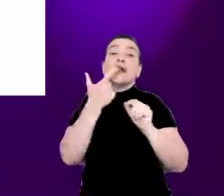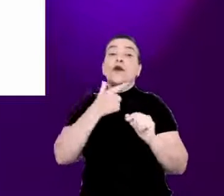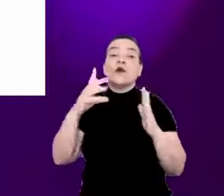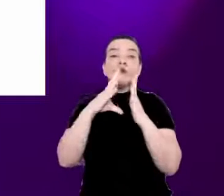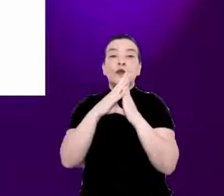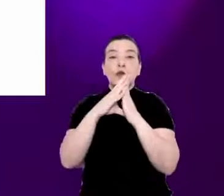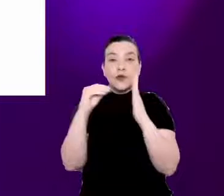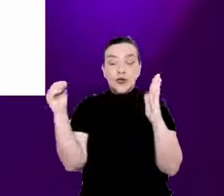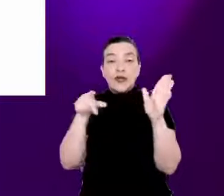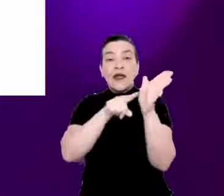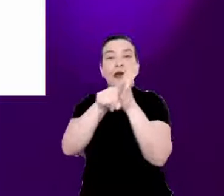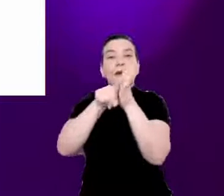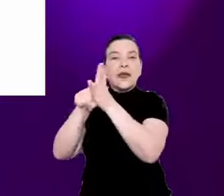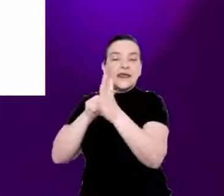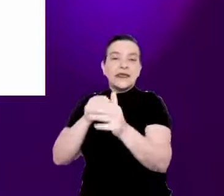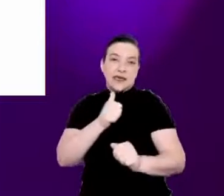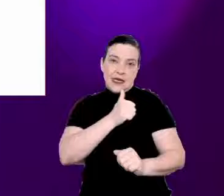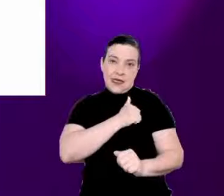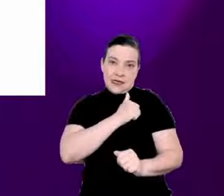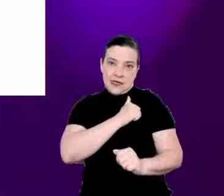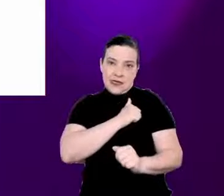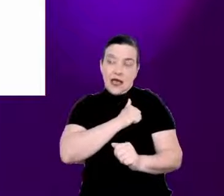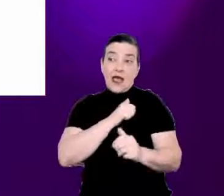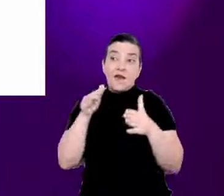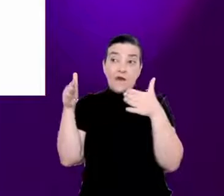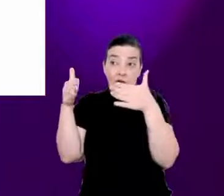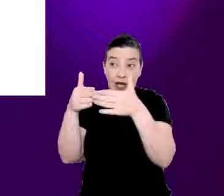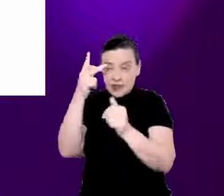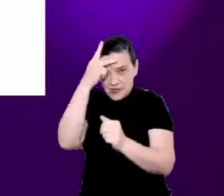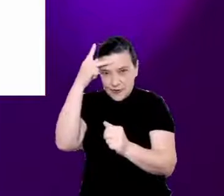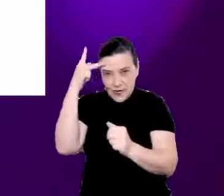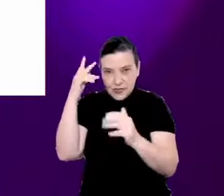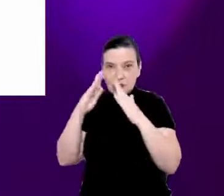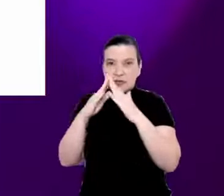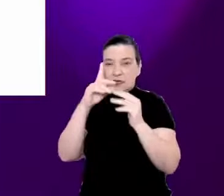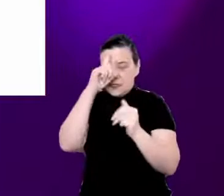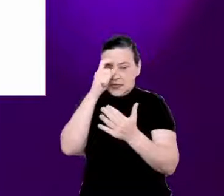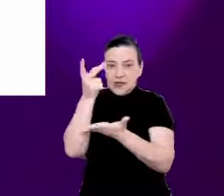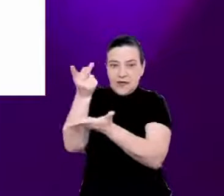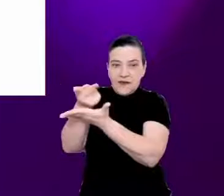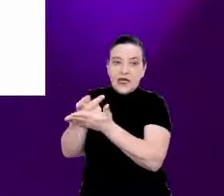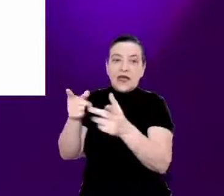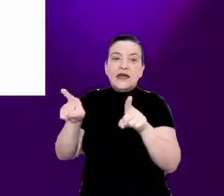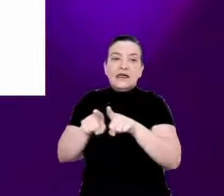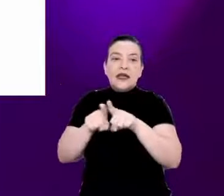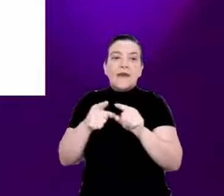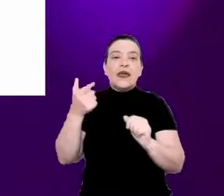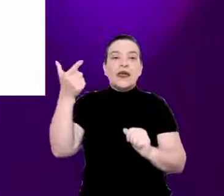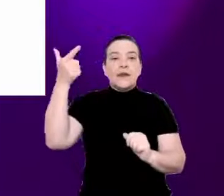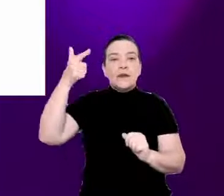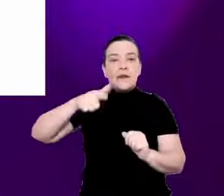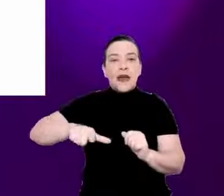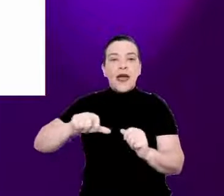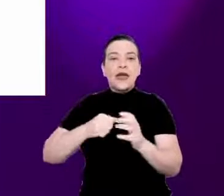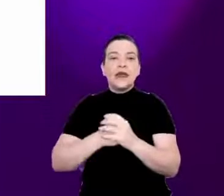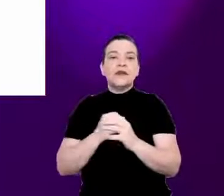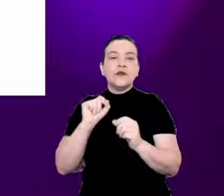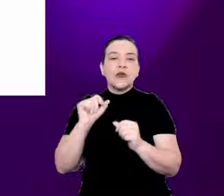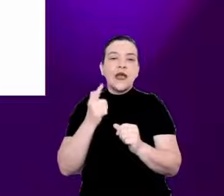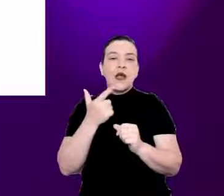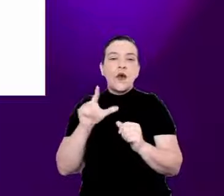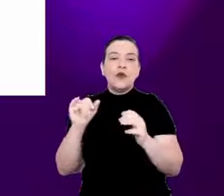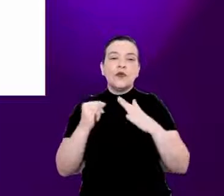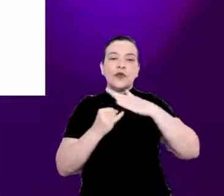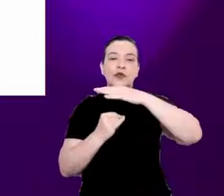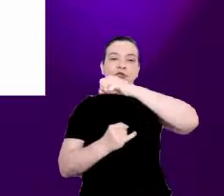canadense também, que é aplicada para os pacientes internados. E a gente tem o Picker Institute, que também faz várias pesquisas. Aqui eu relatei